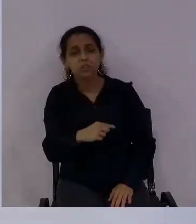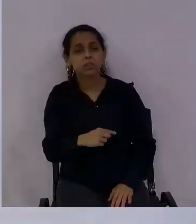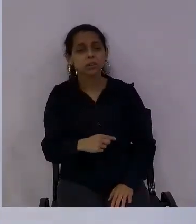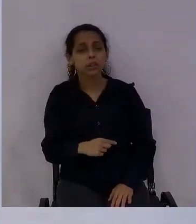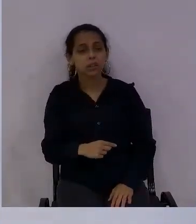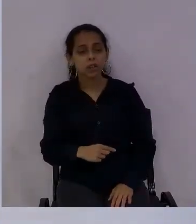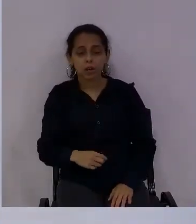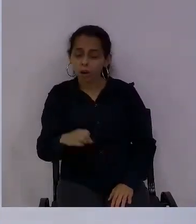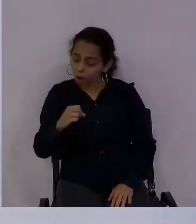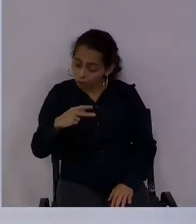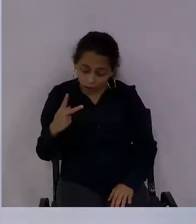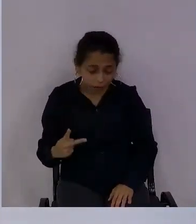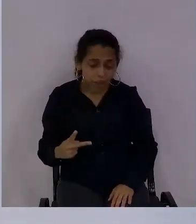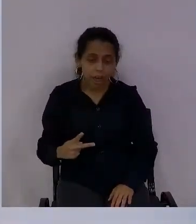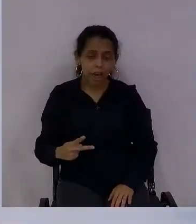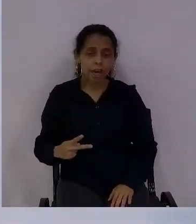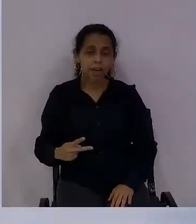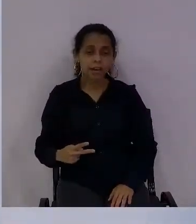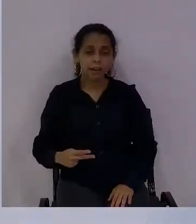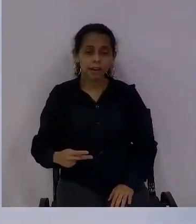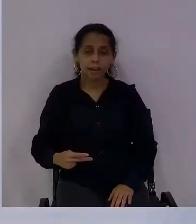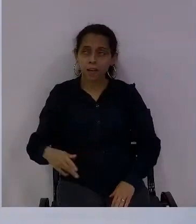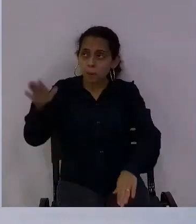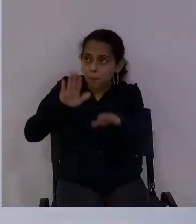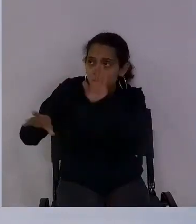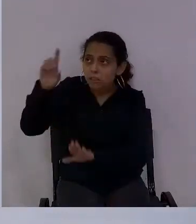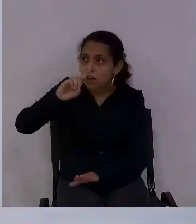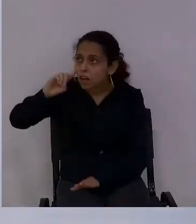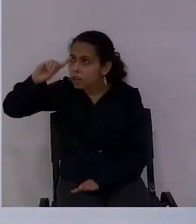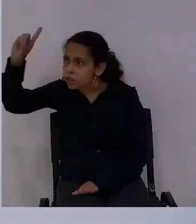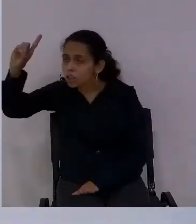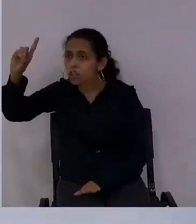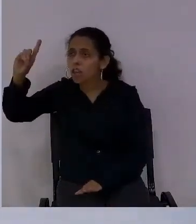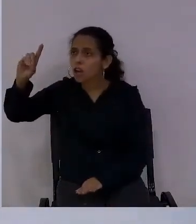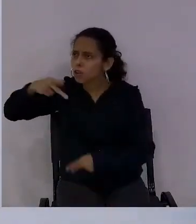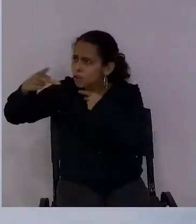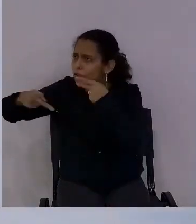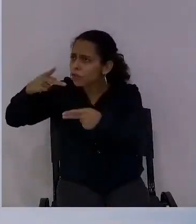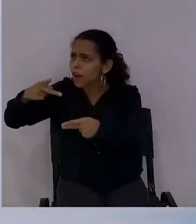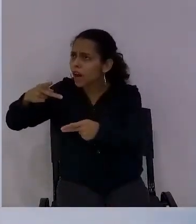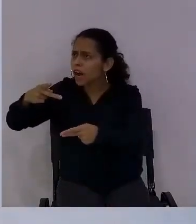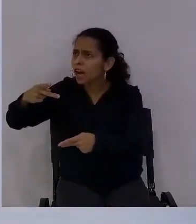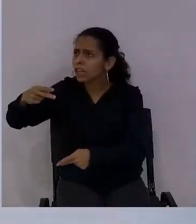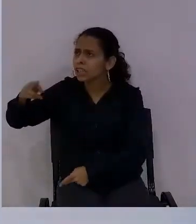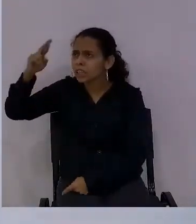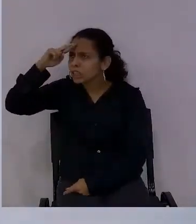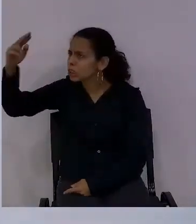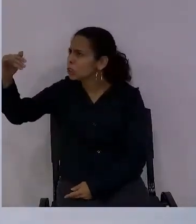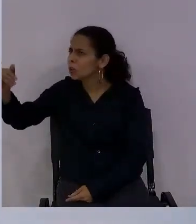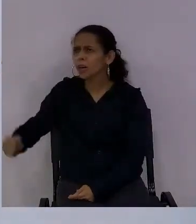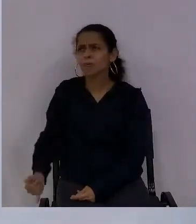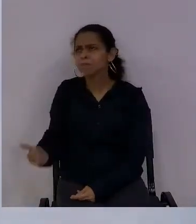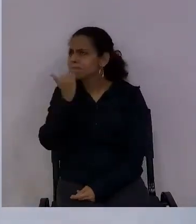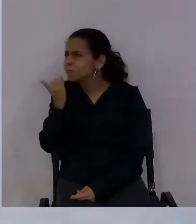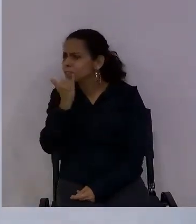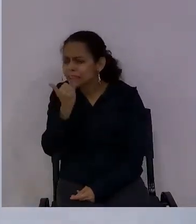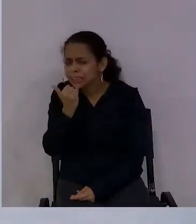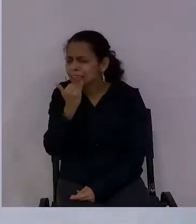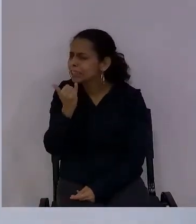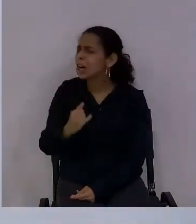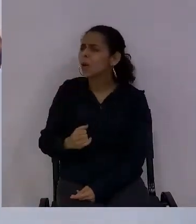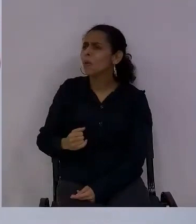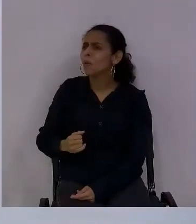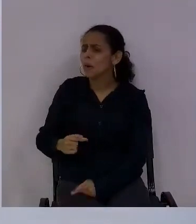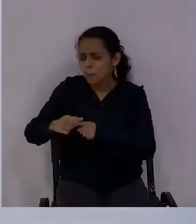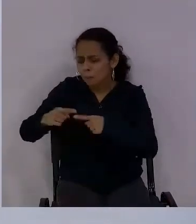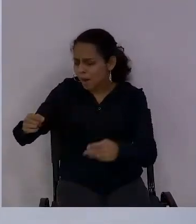passou de fase, porque o Senhor conseguiu por mim, porque o Senhor acertou e fez tudo direitinho que eu não dei conta de fazer, porque o Senhor pagou o preço da dívida